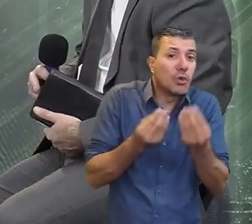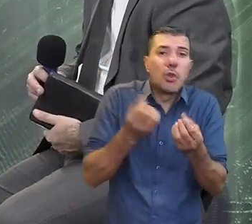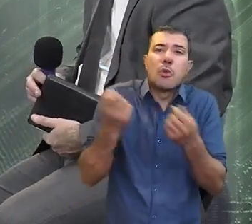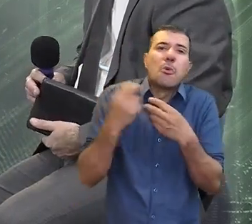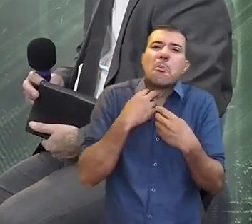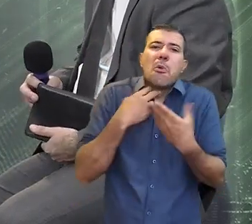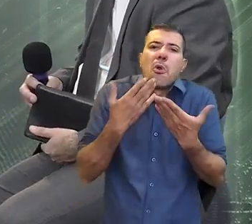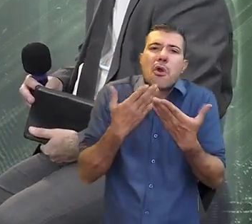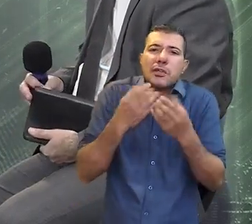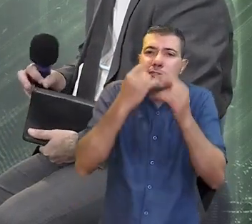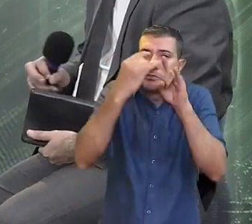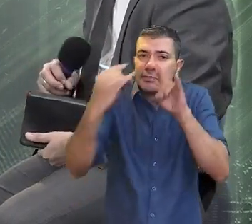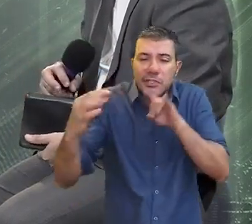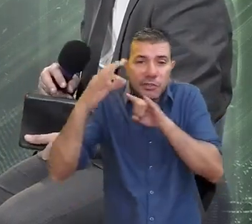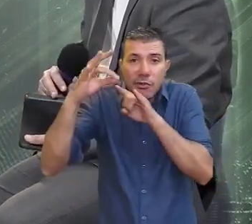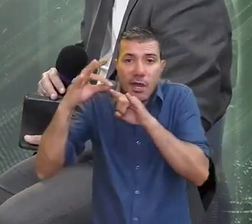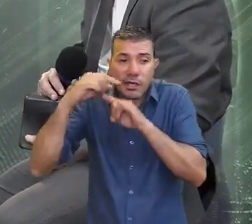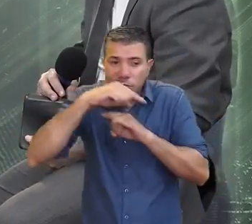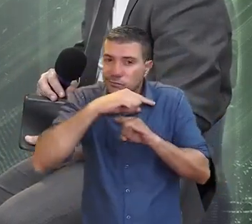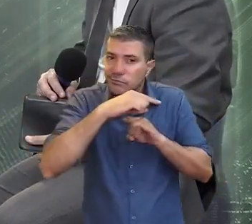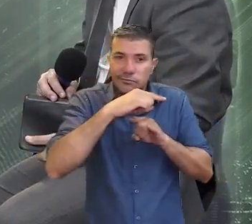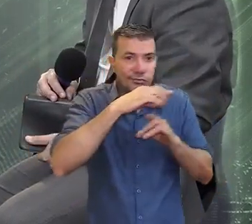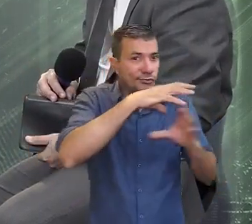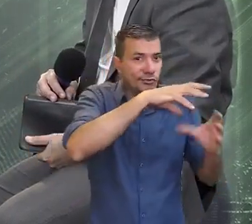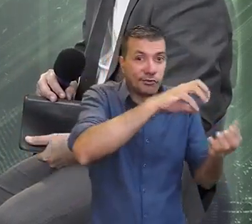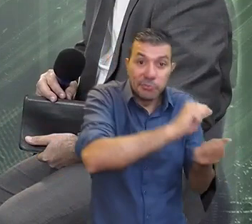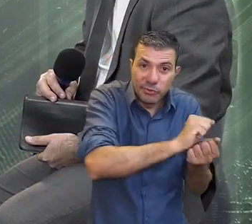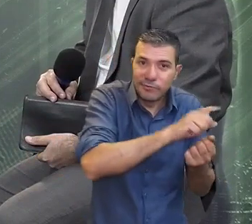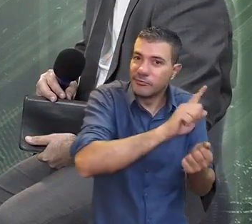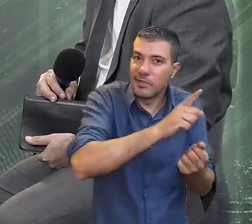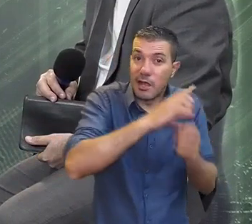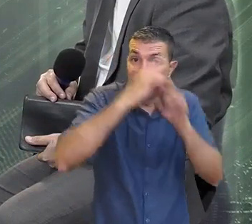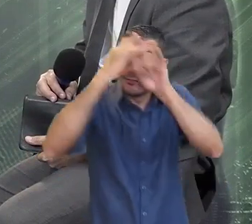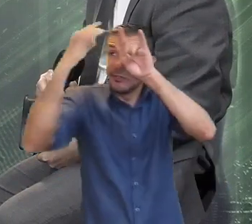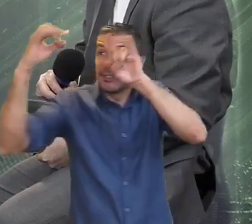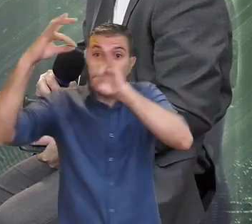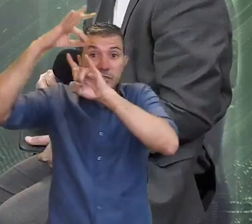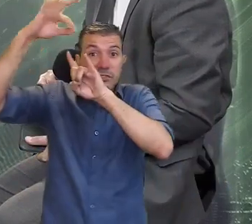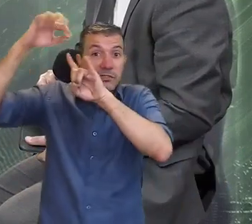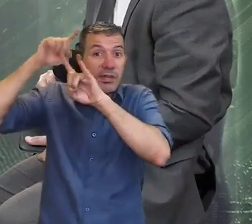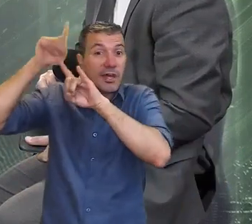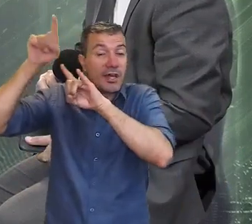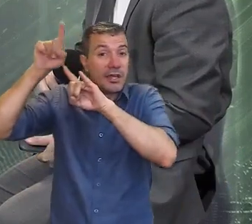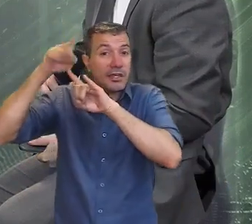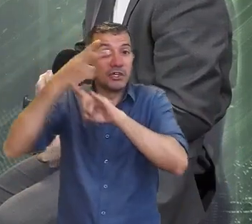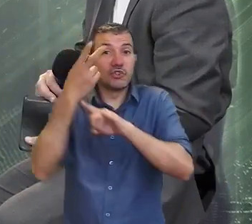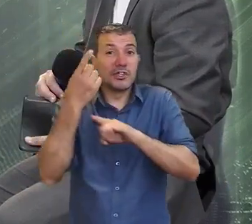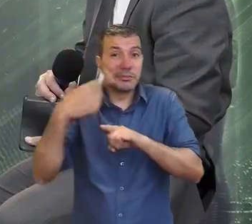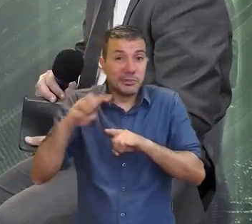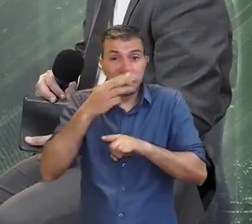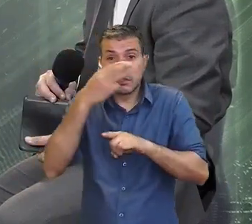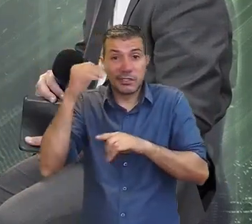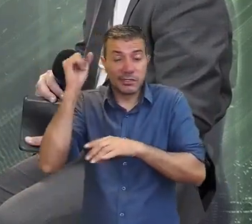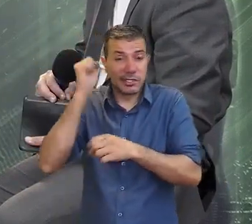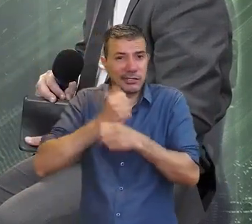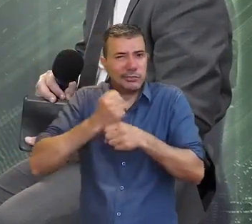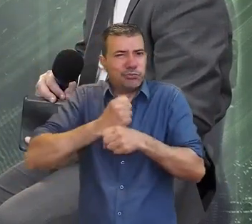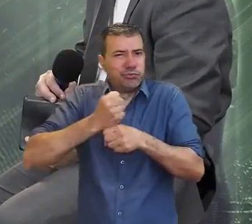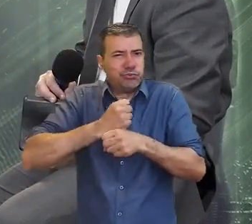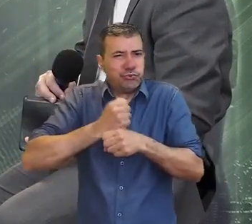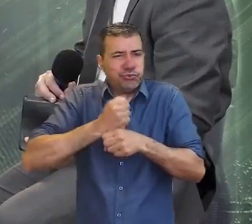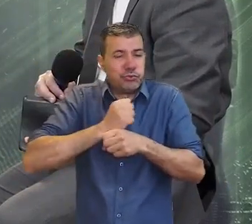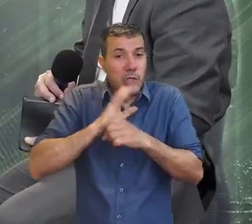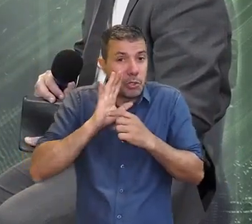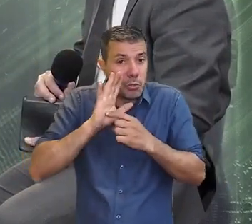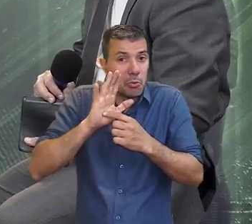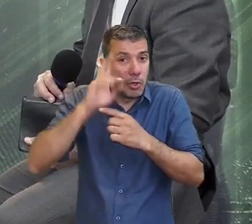estar falando do santuário terrestre. Na verdade, a profecia apontava para a purificação no fim dos 2300 anos, o que excede